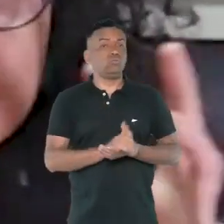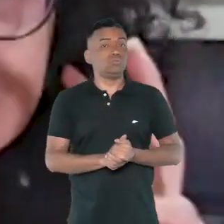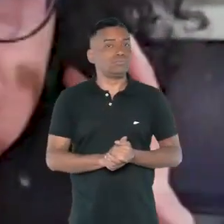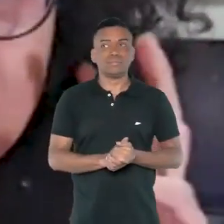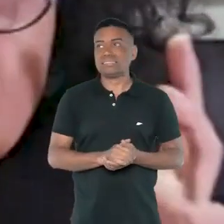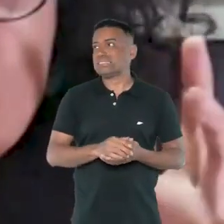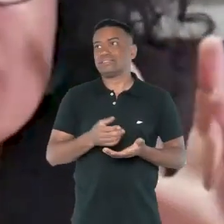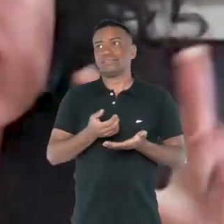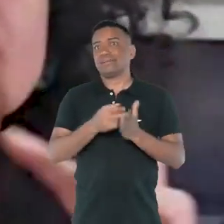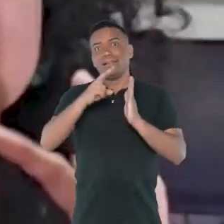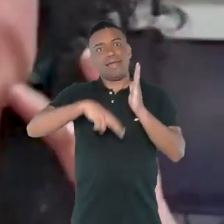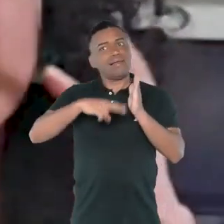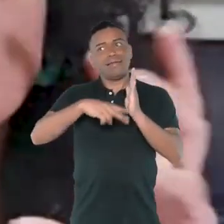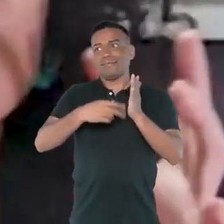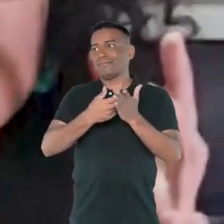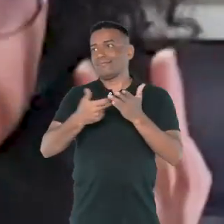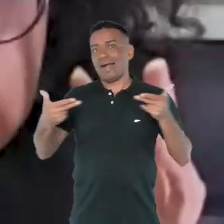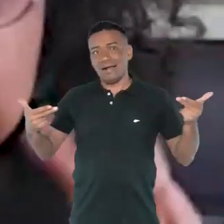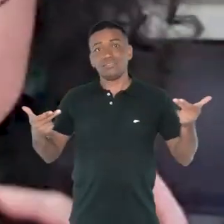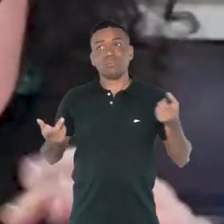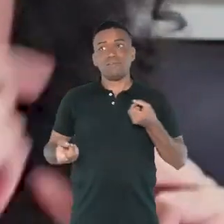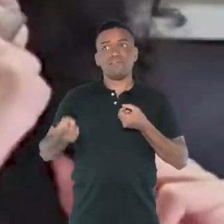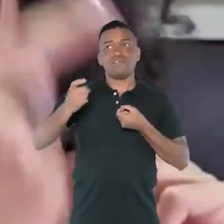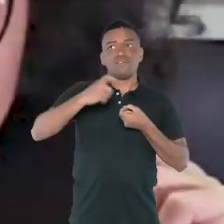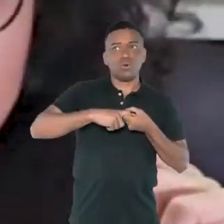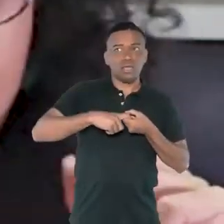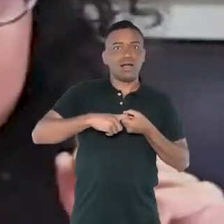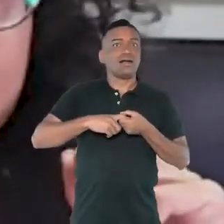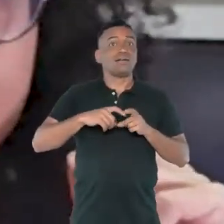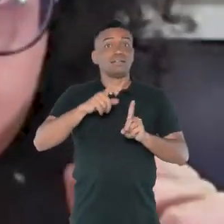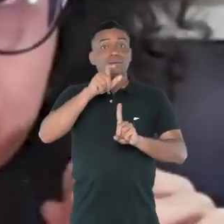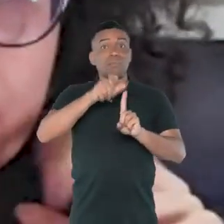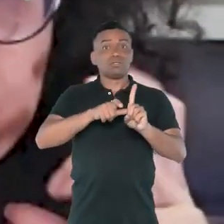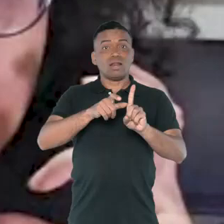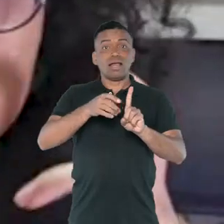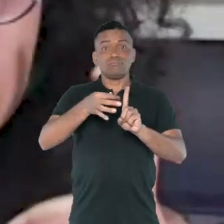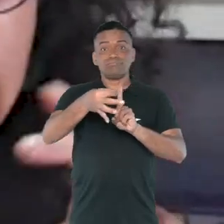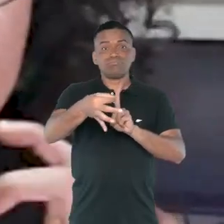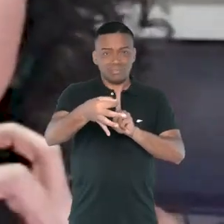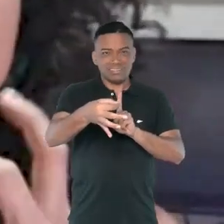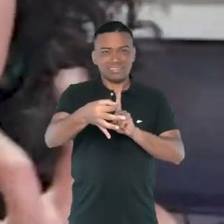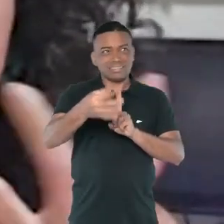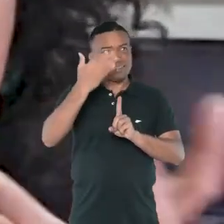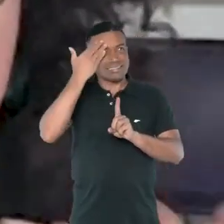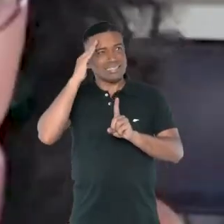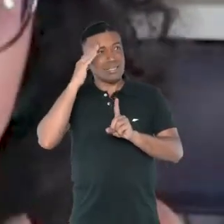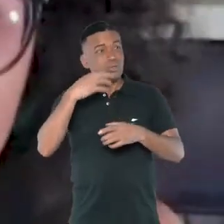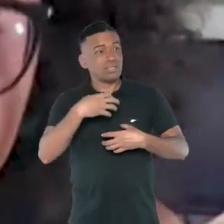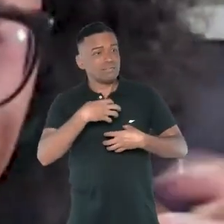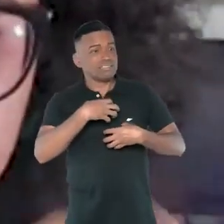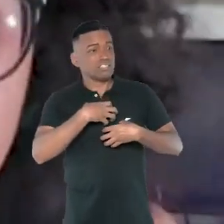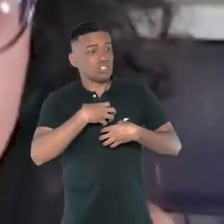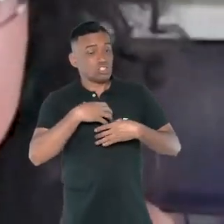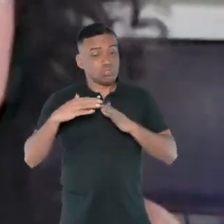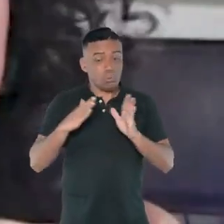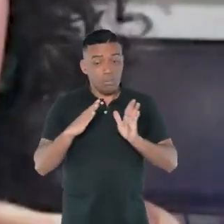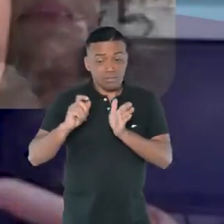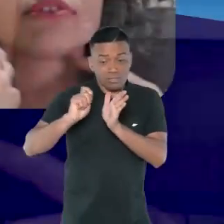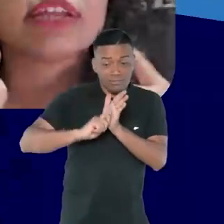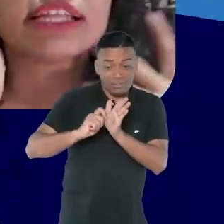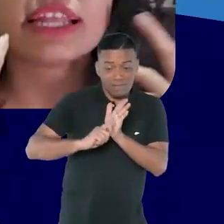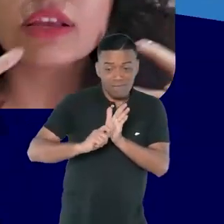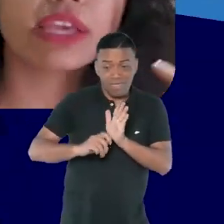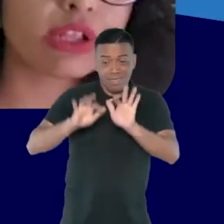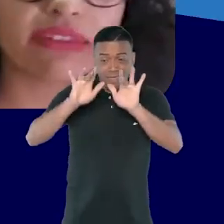uns capítulos anteriores. Quando estou no início da história, eu releio tudo várias vezes, porque me ajuda a voltar para a voz do personagem,